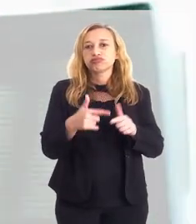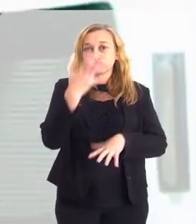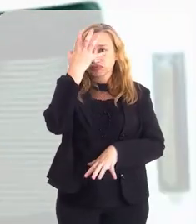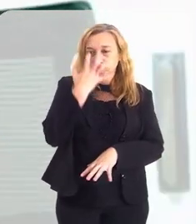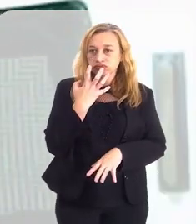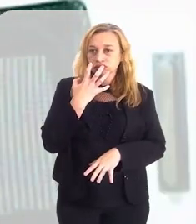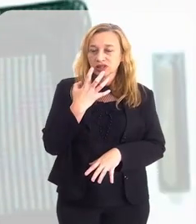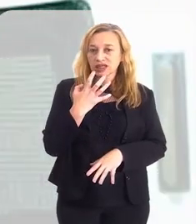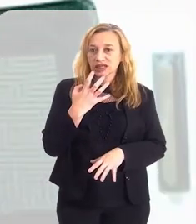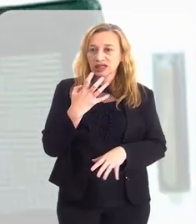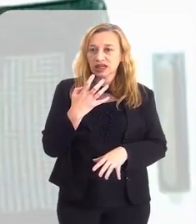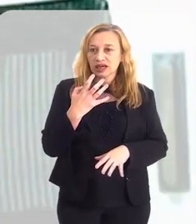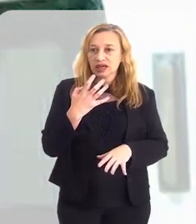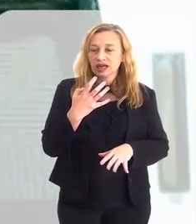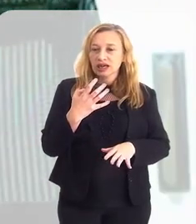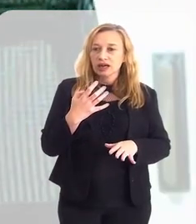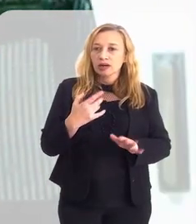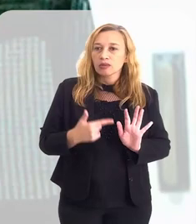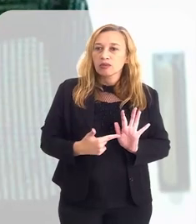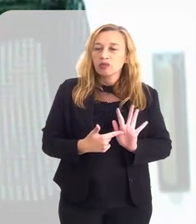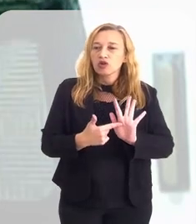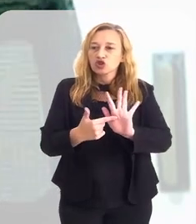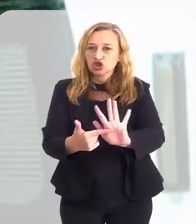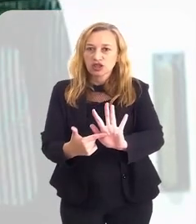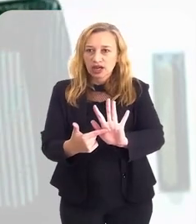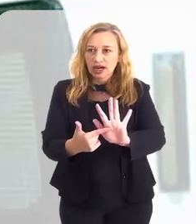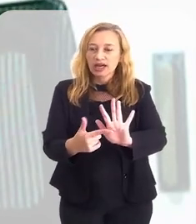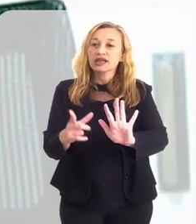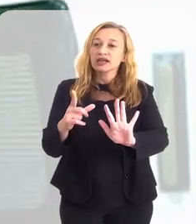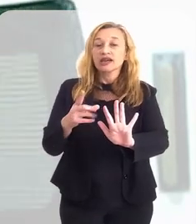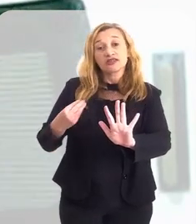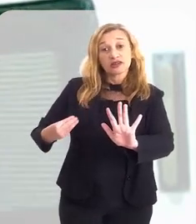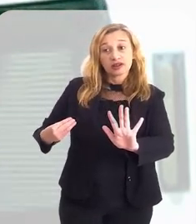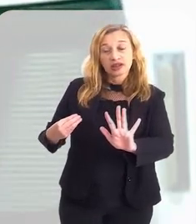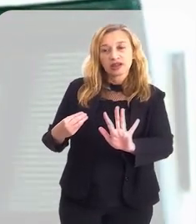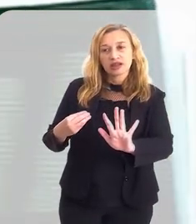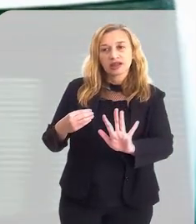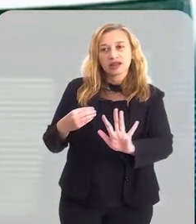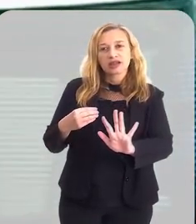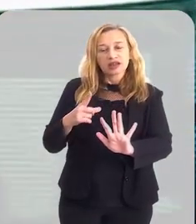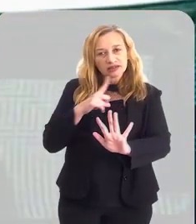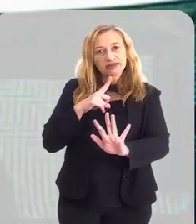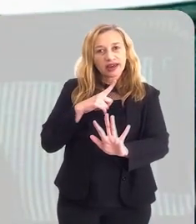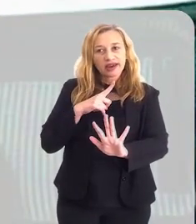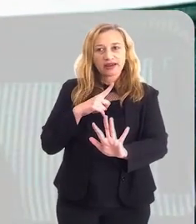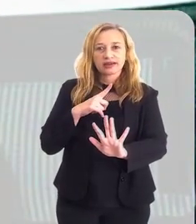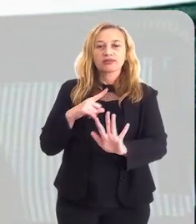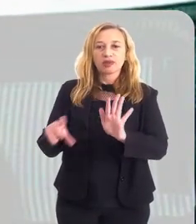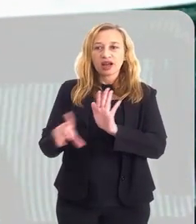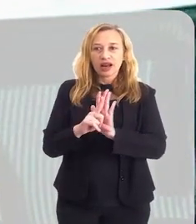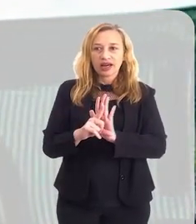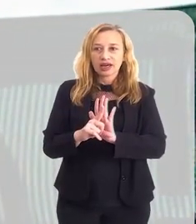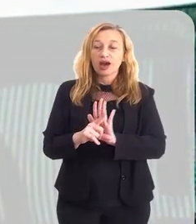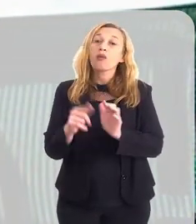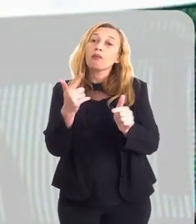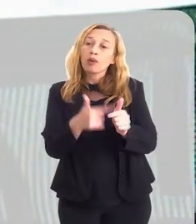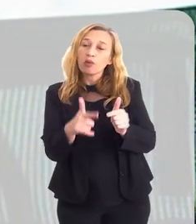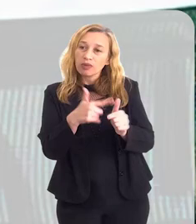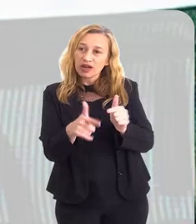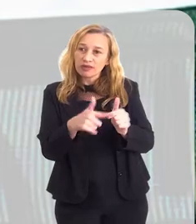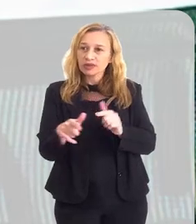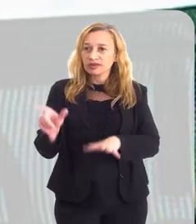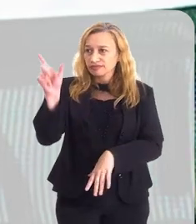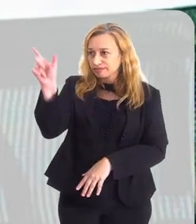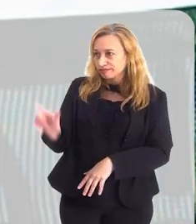problema grave que é torná-la conhecida, né? Esse é um problema, inclusive, né, atitudes discriminatórias em